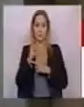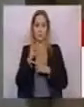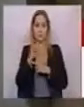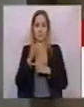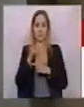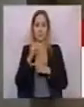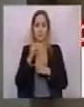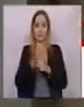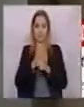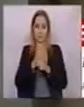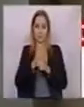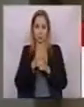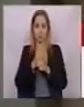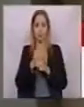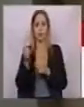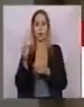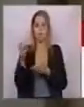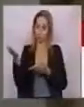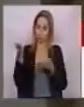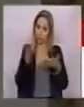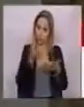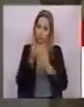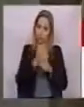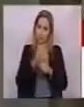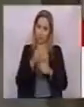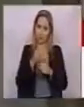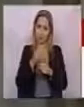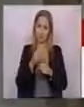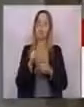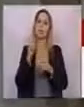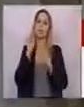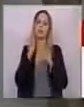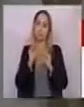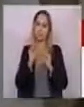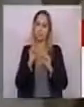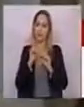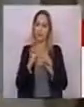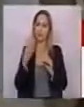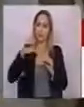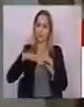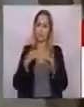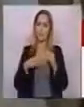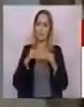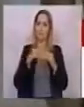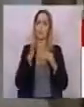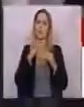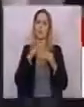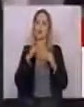profissionais, deu a formação que faltava e a ordenado base passaram a estar indexadas às 40 horas de lei.